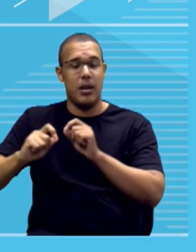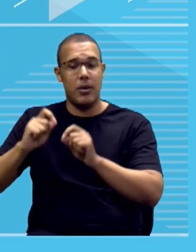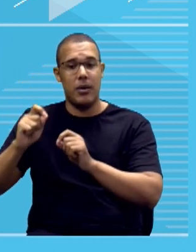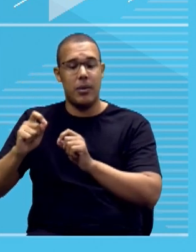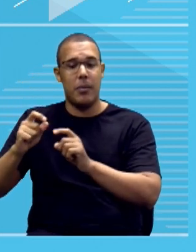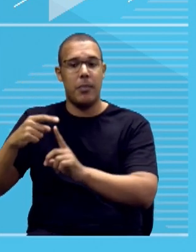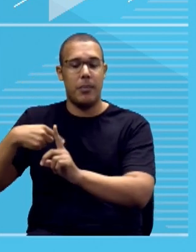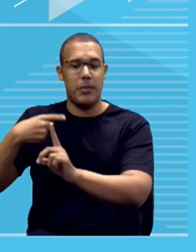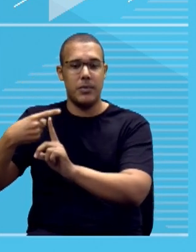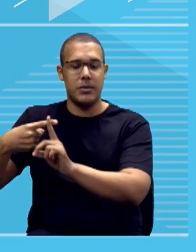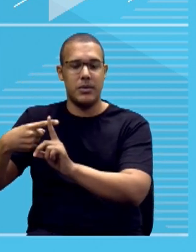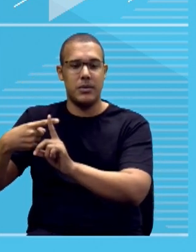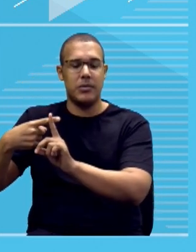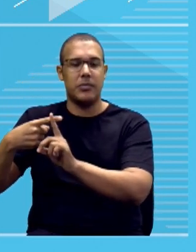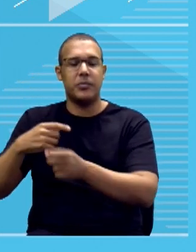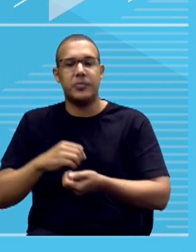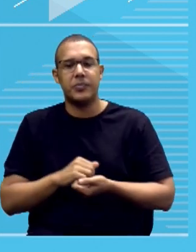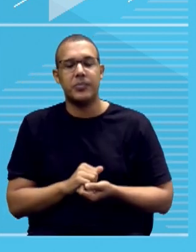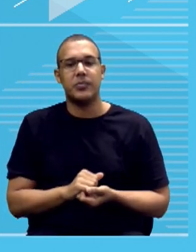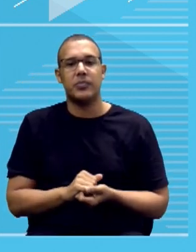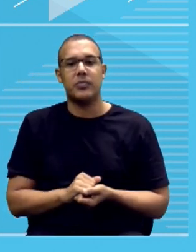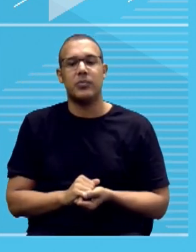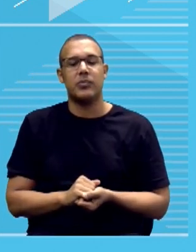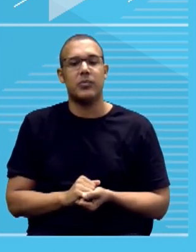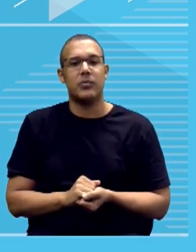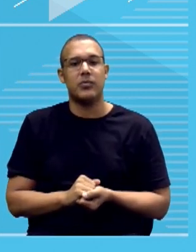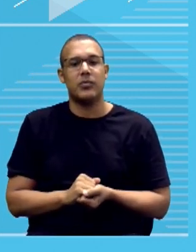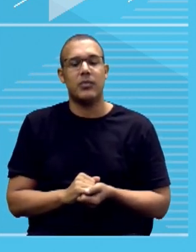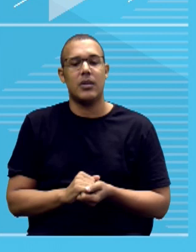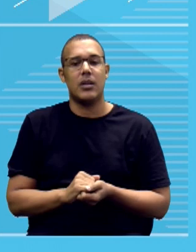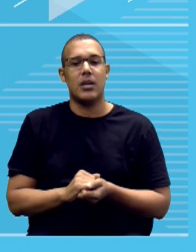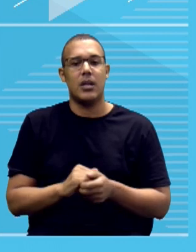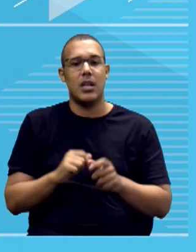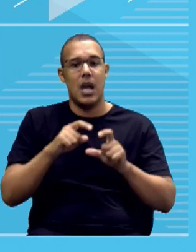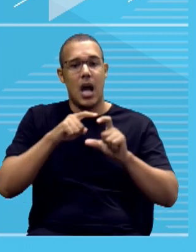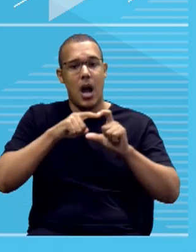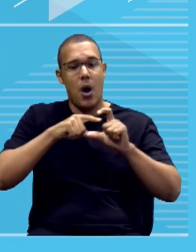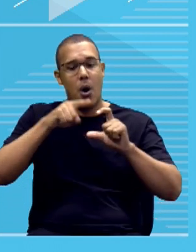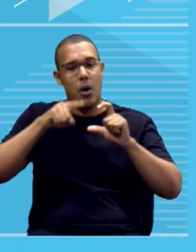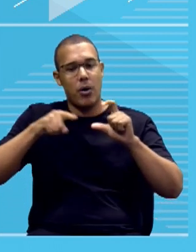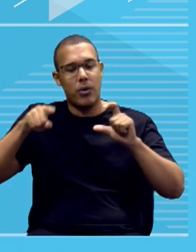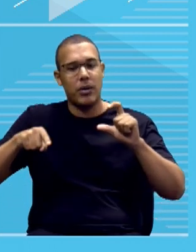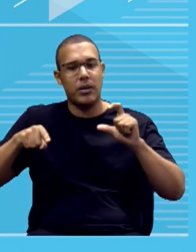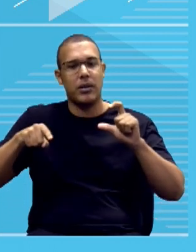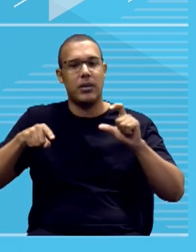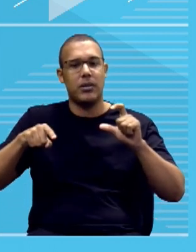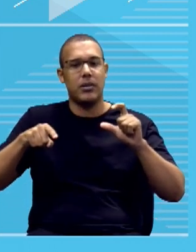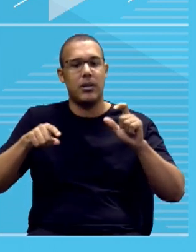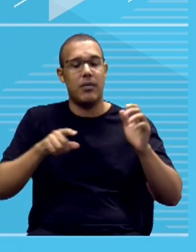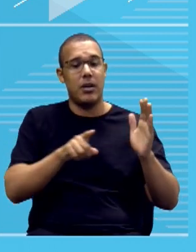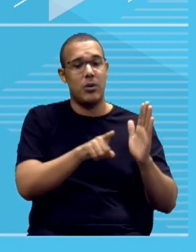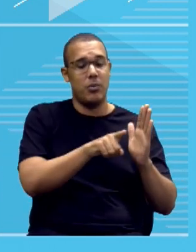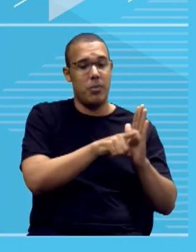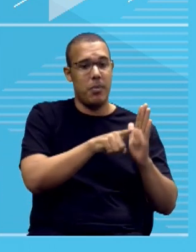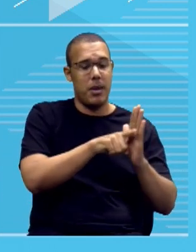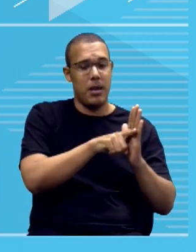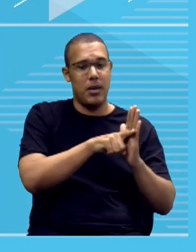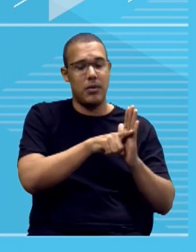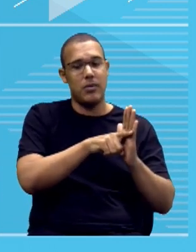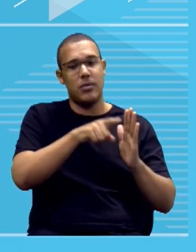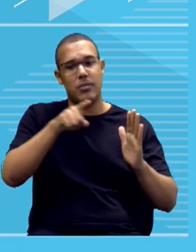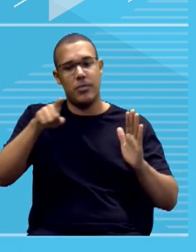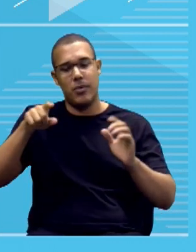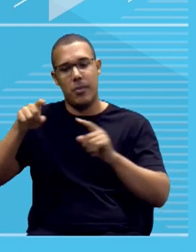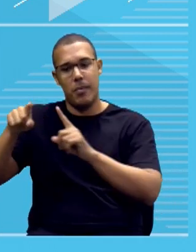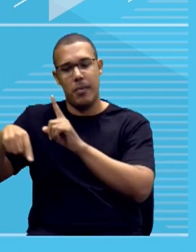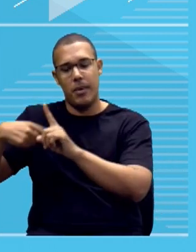placa positiva. E a corrente elétrica, ela corre do menos para o mais. Então, aqui tem o